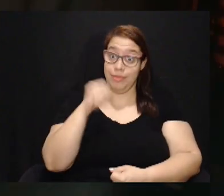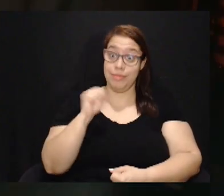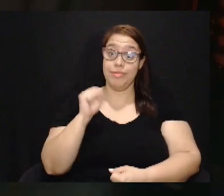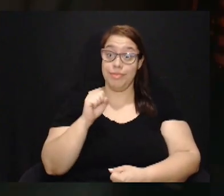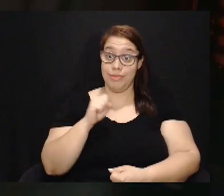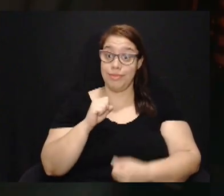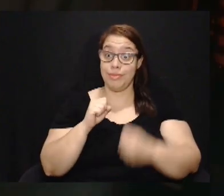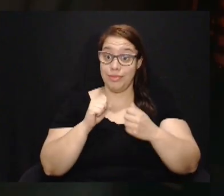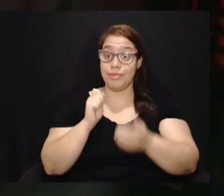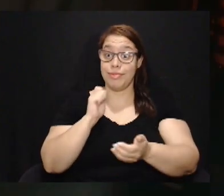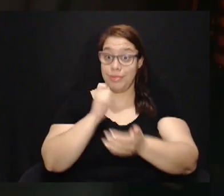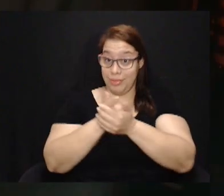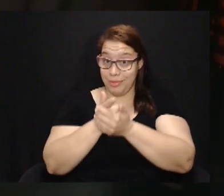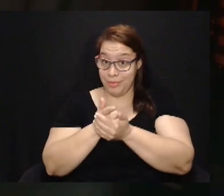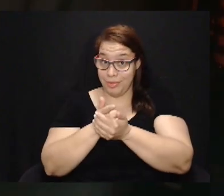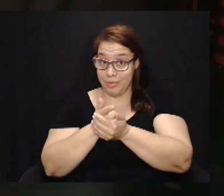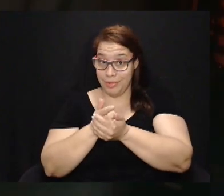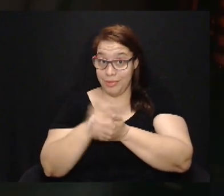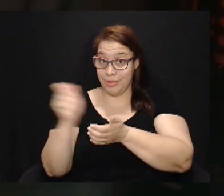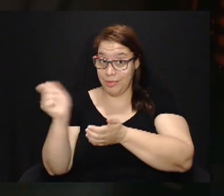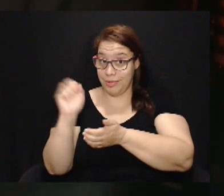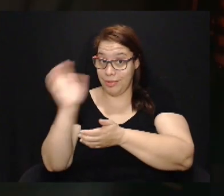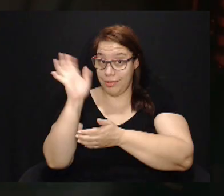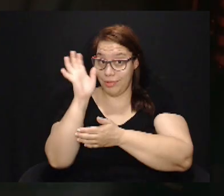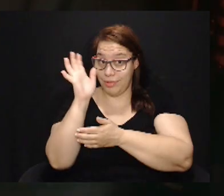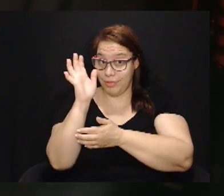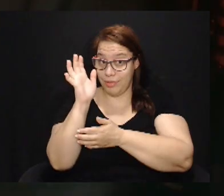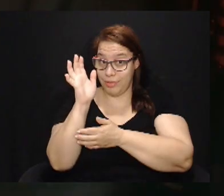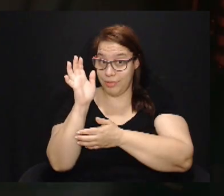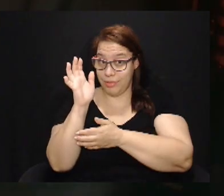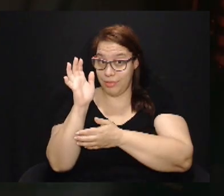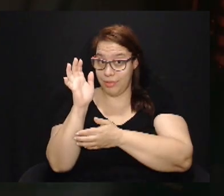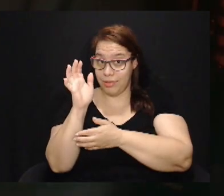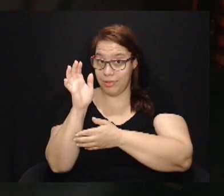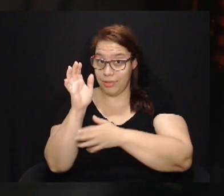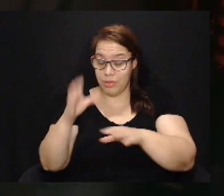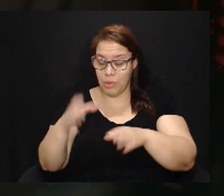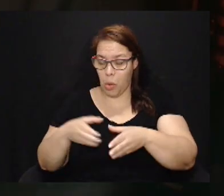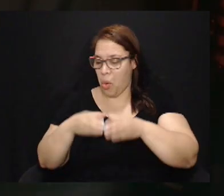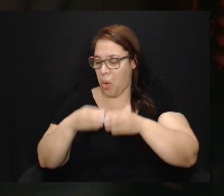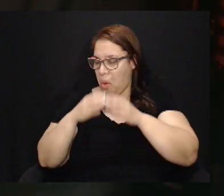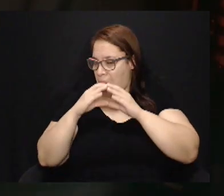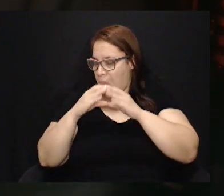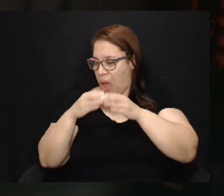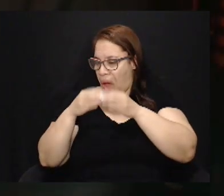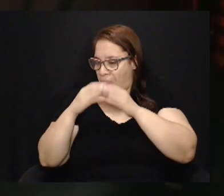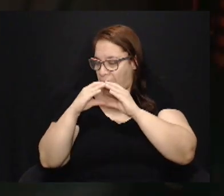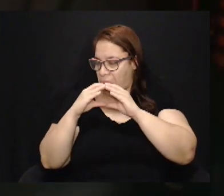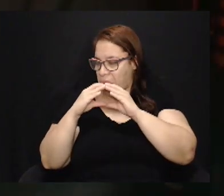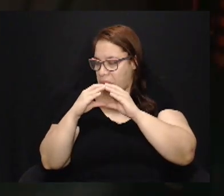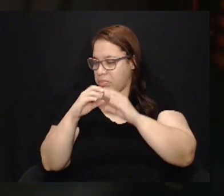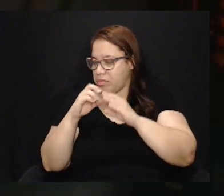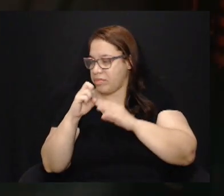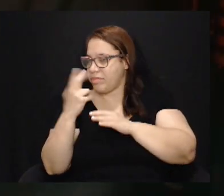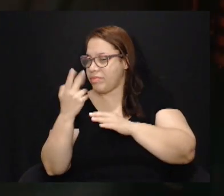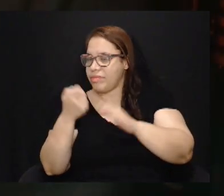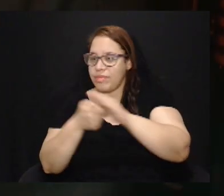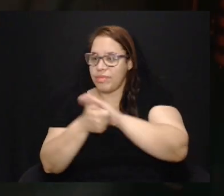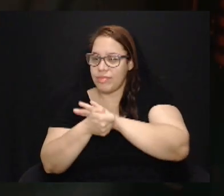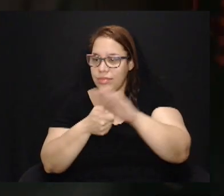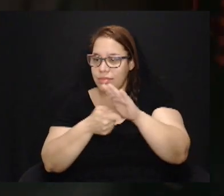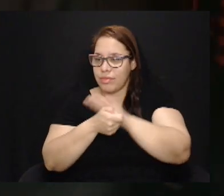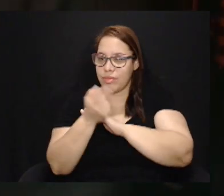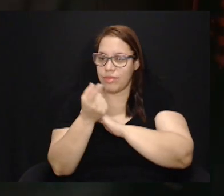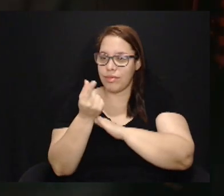Pagar caro em de repente, um combo fast food e tal, do que investir o mesmo